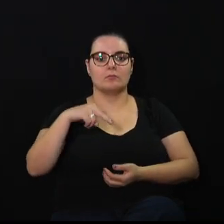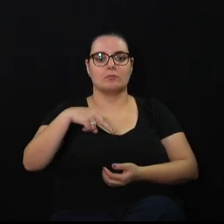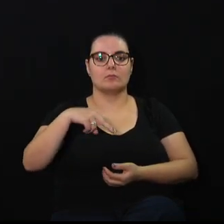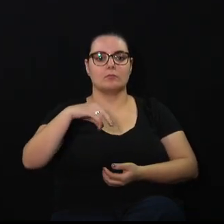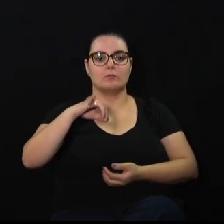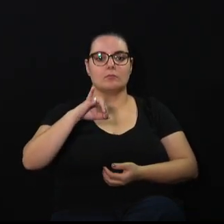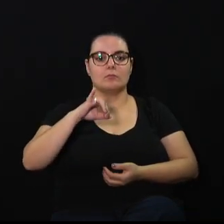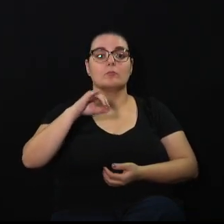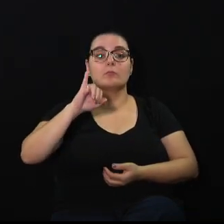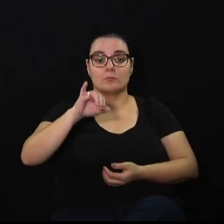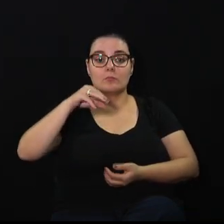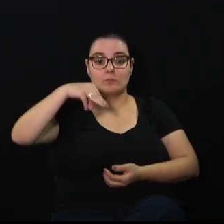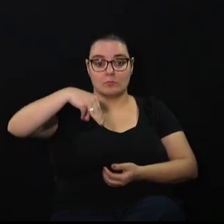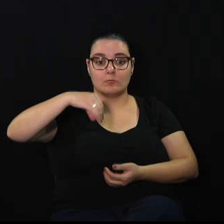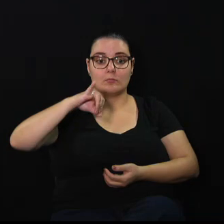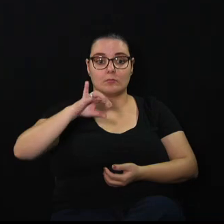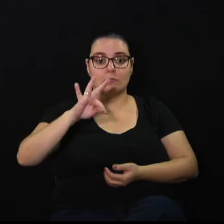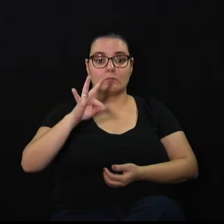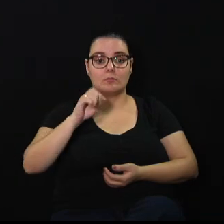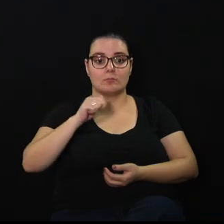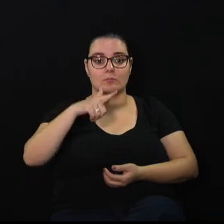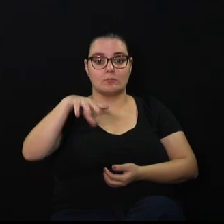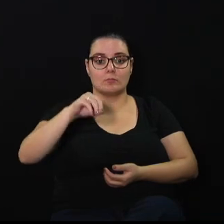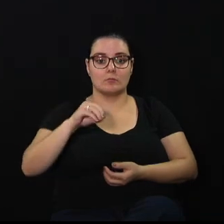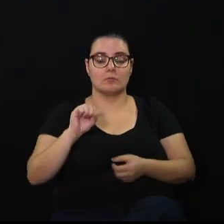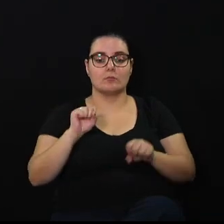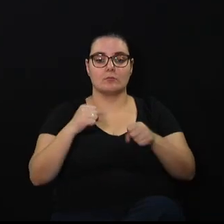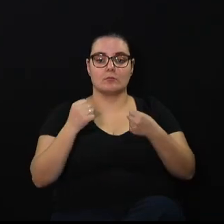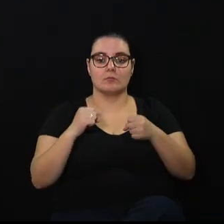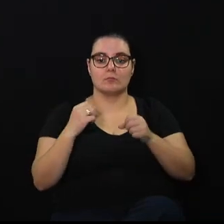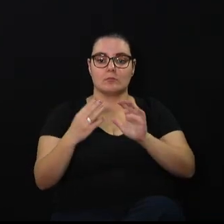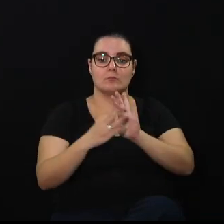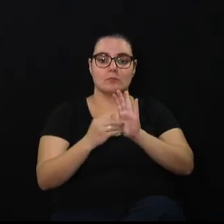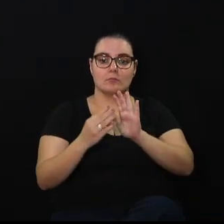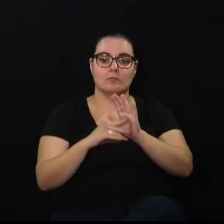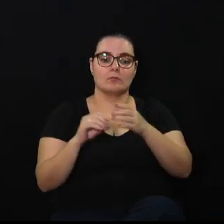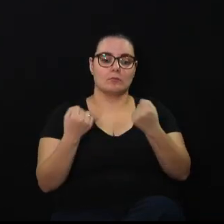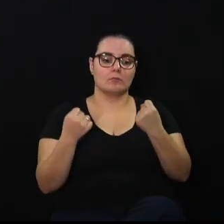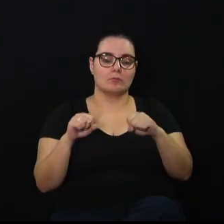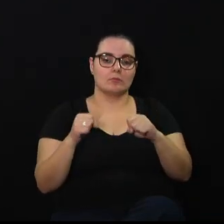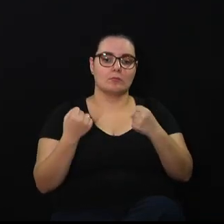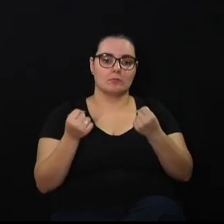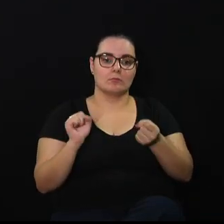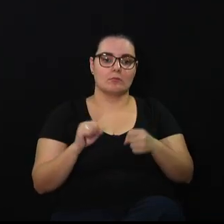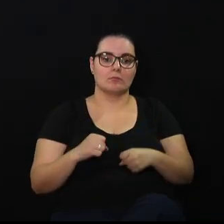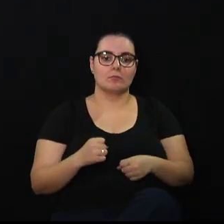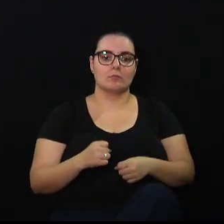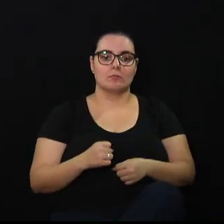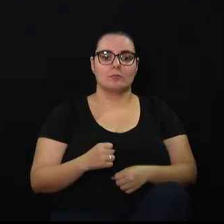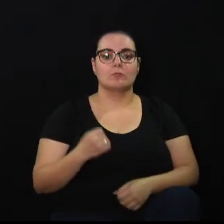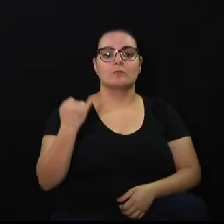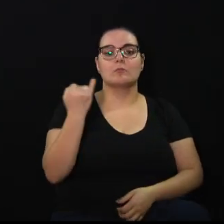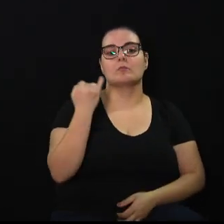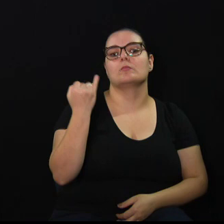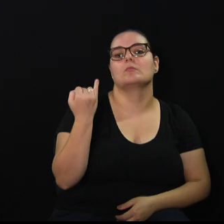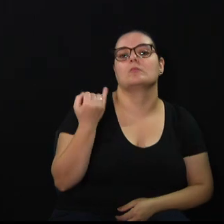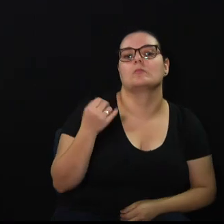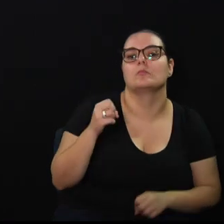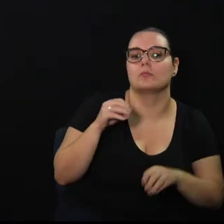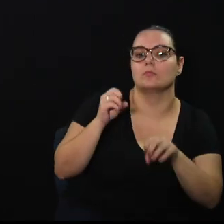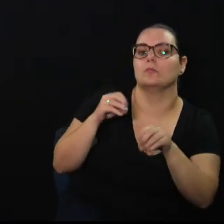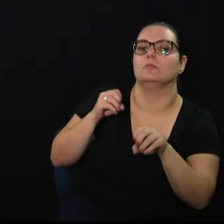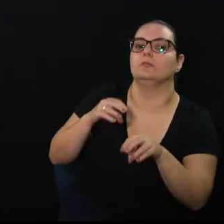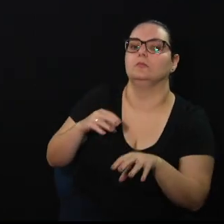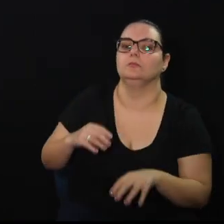limitação motora então é importante a gente ensina a limitação motora prass para os nossos pacientes